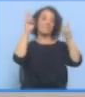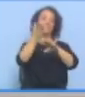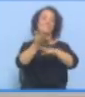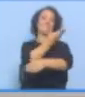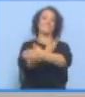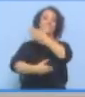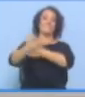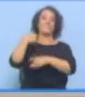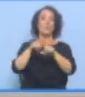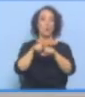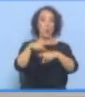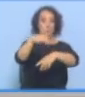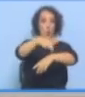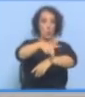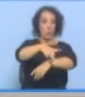vistas como